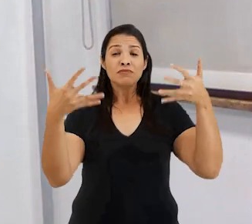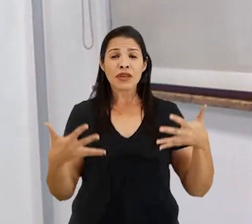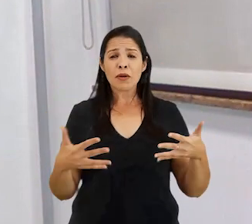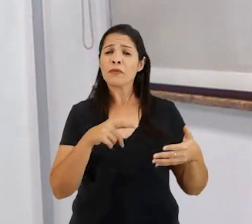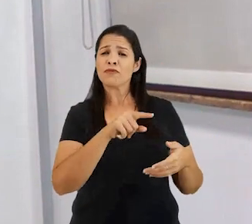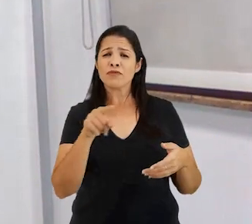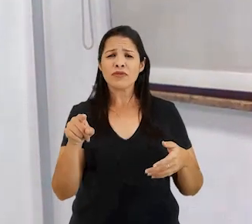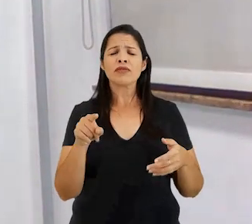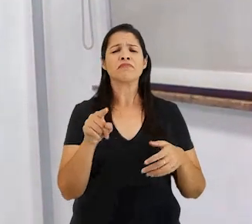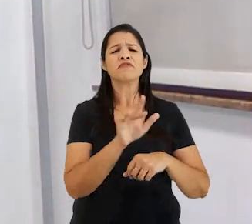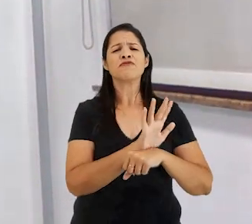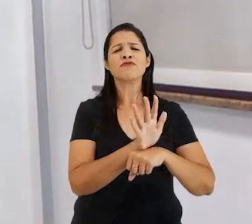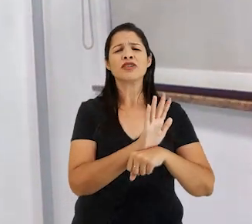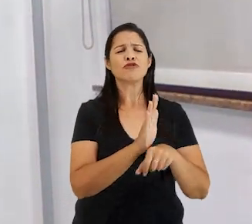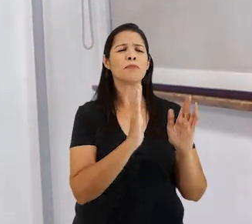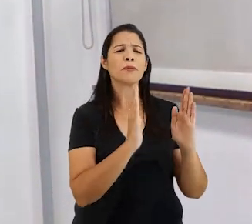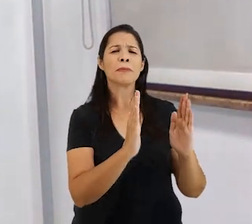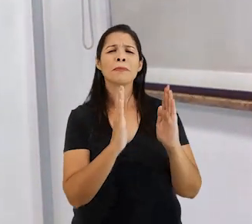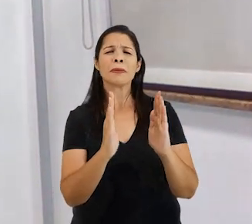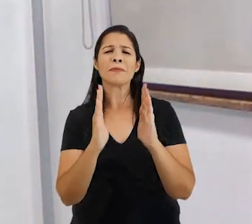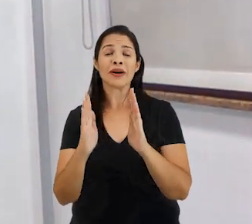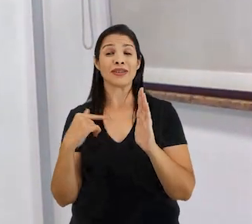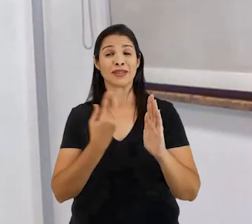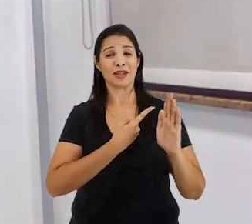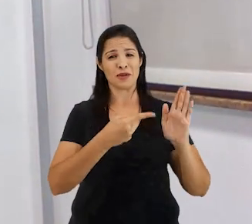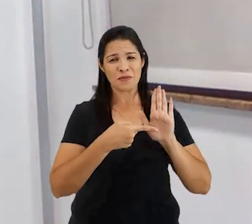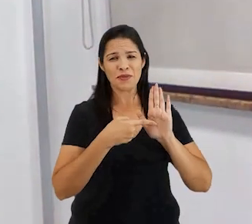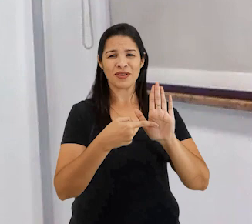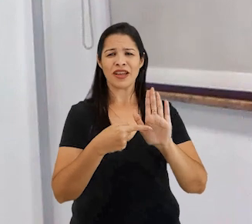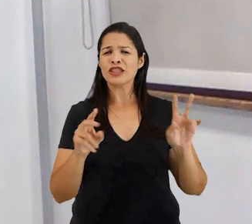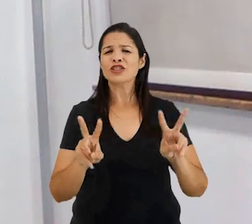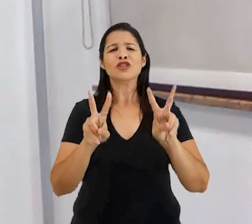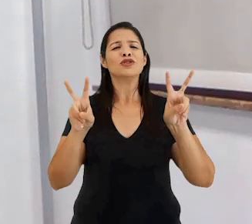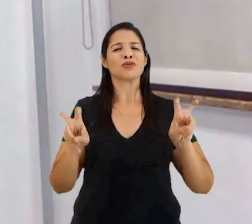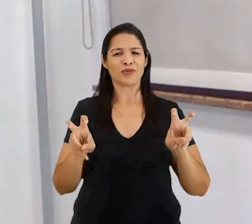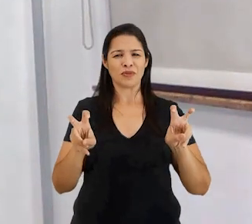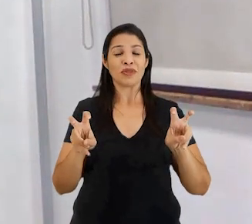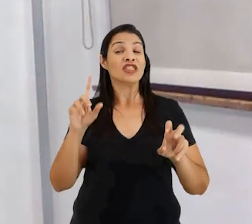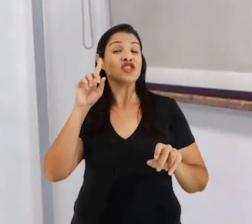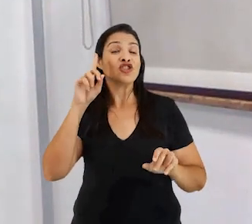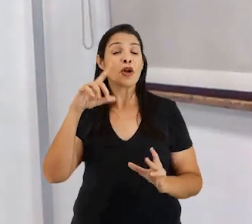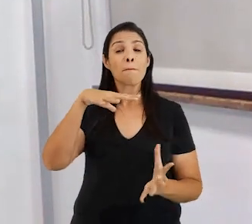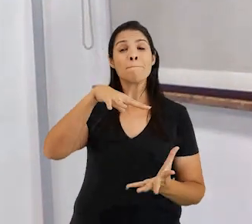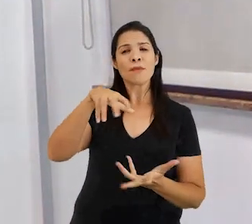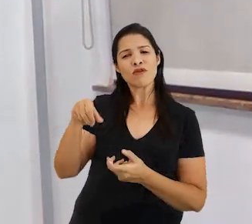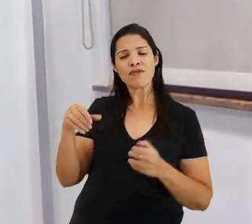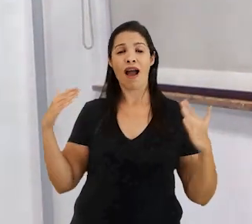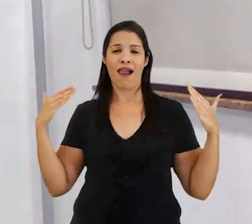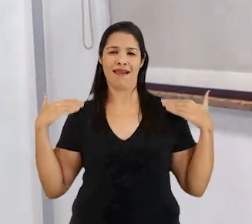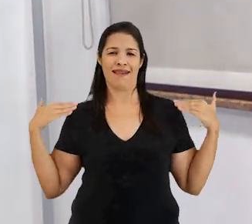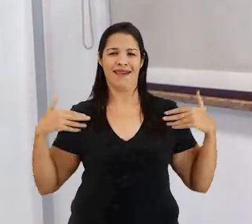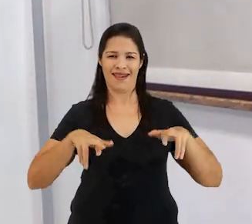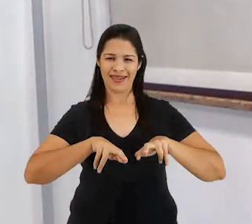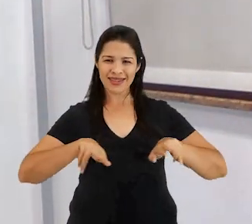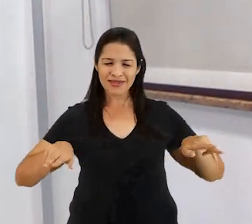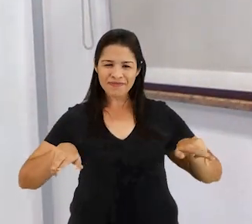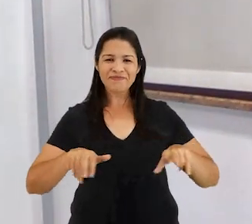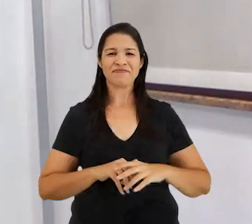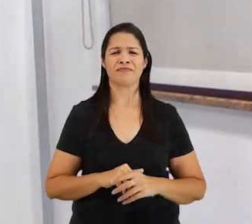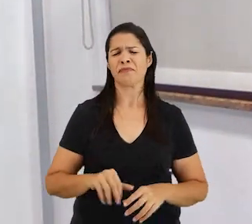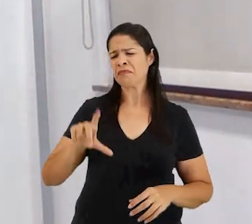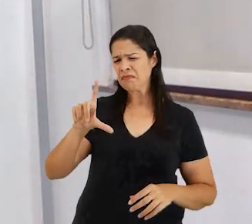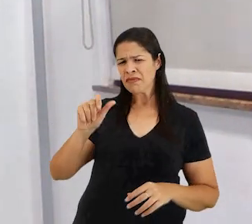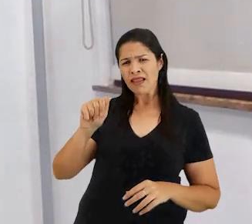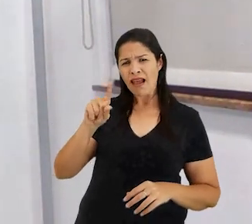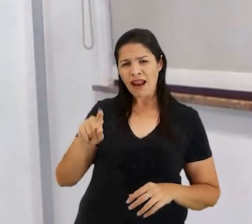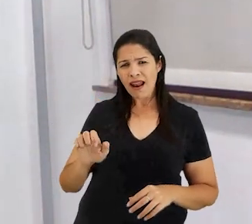vídeos Lazer Importa, que compõe as atividades online do Dia Mundial do Lazer. O lazer, esse que é essencial